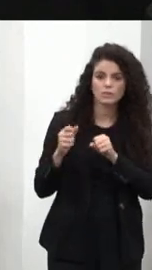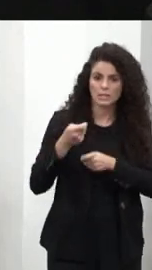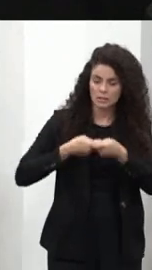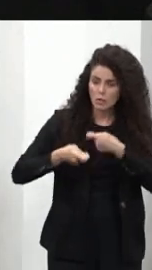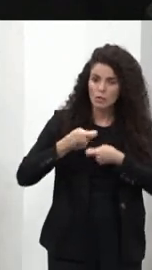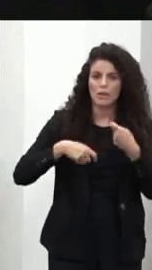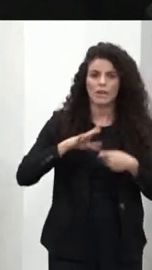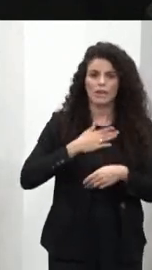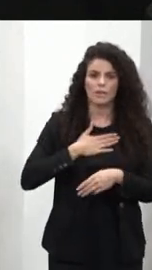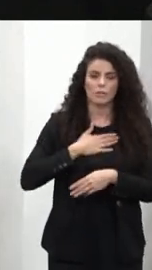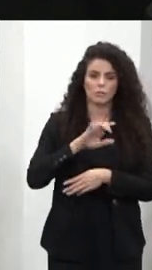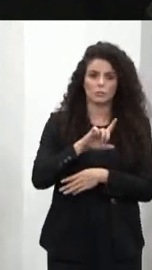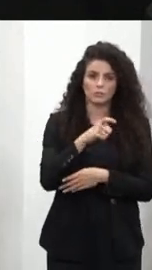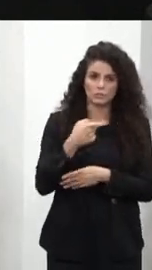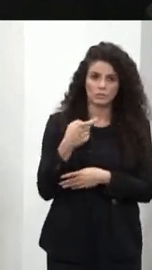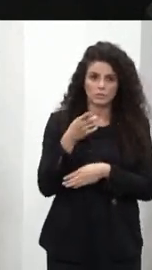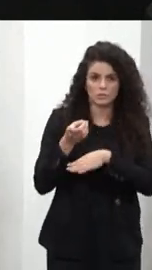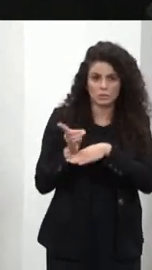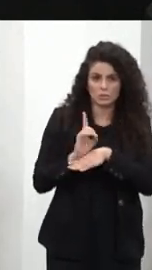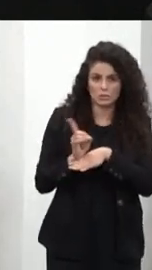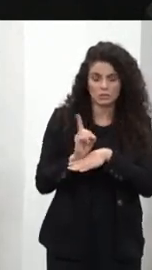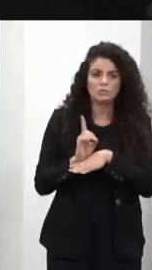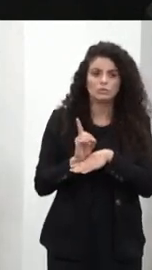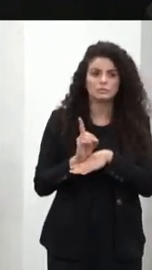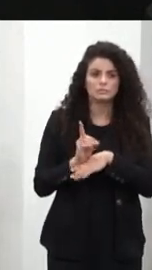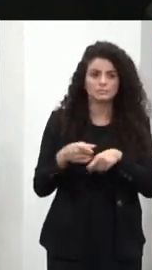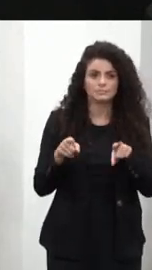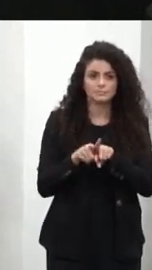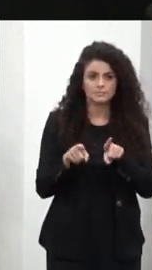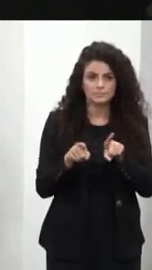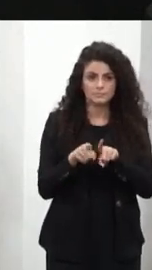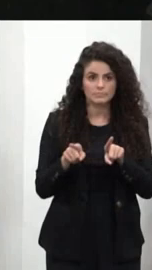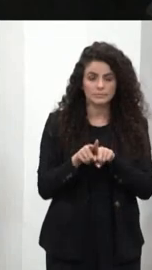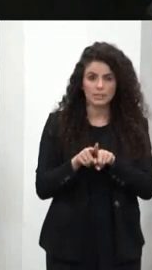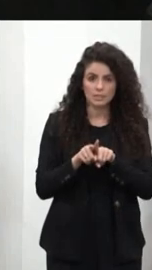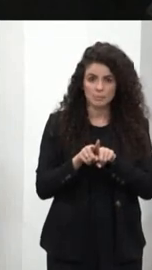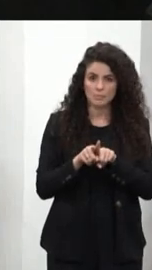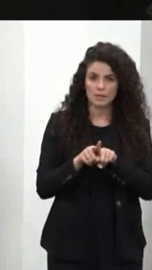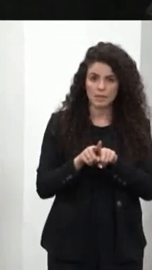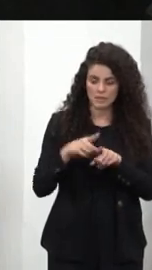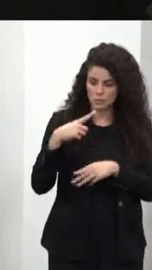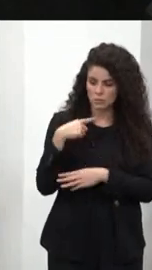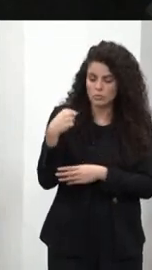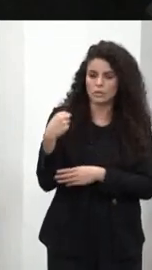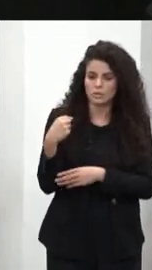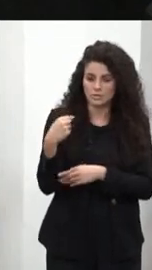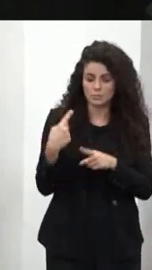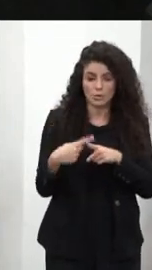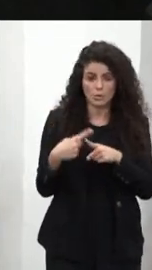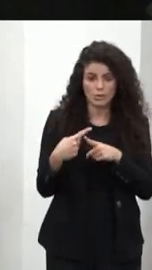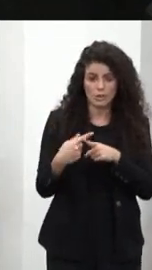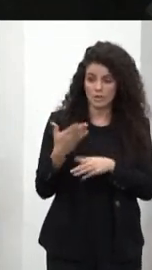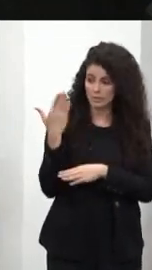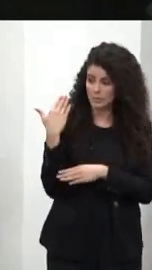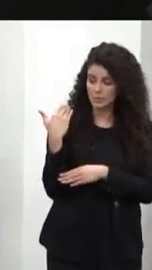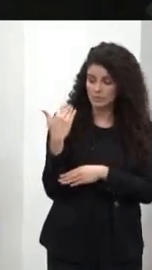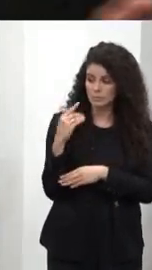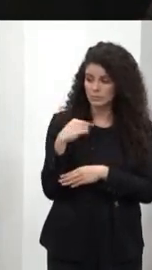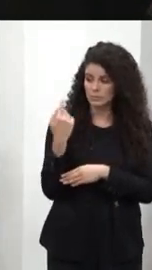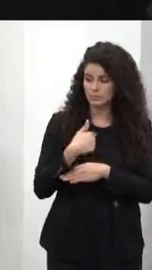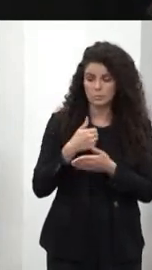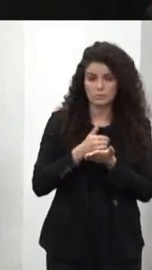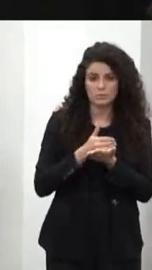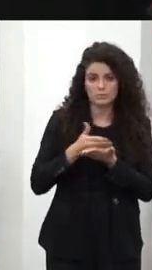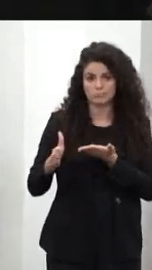eles delegado plano diretor eleito pela sociedade que fomos excluído no antigo governo né